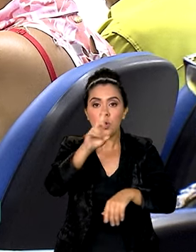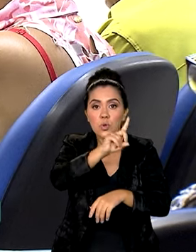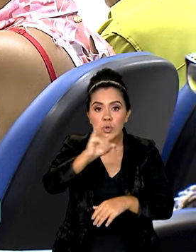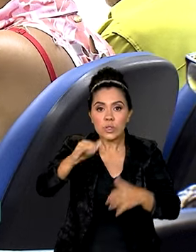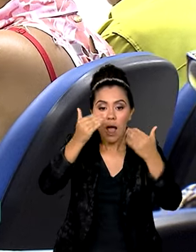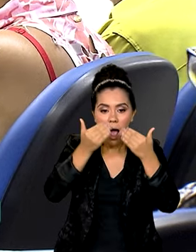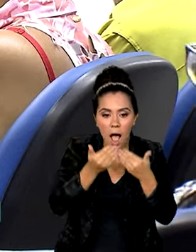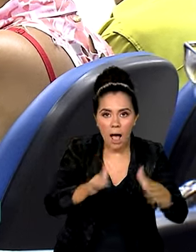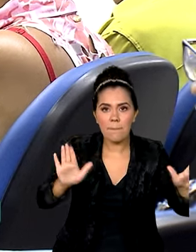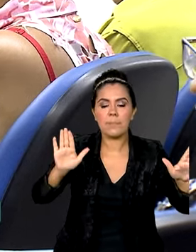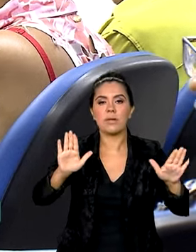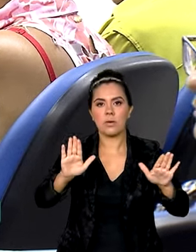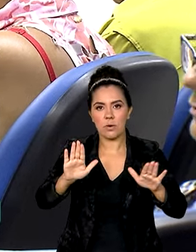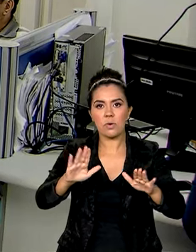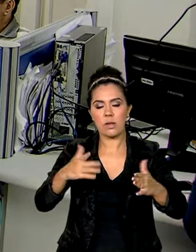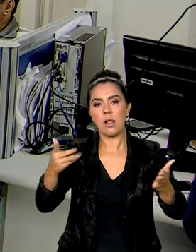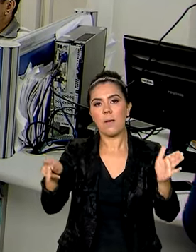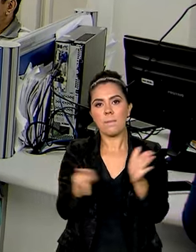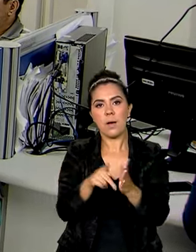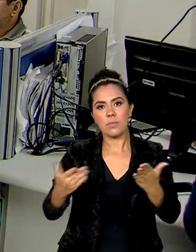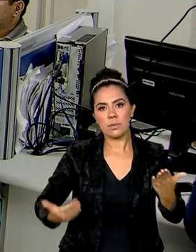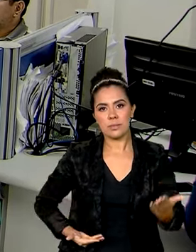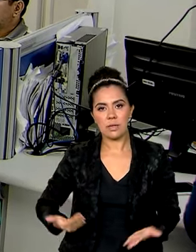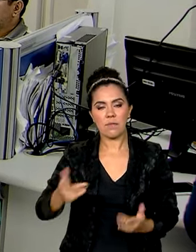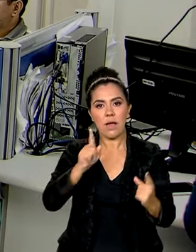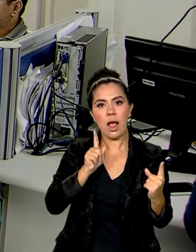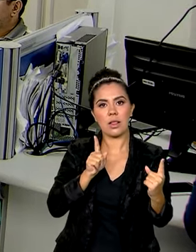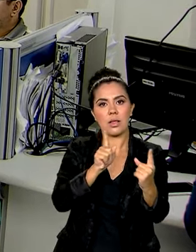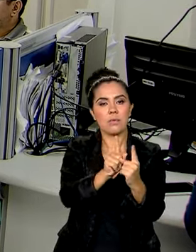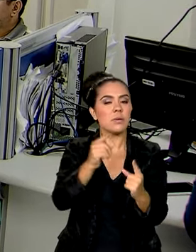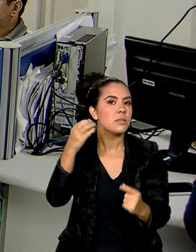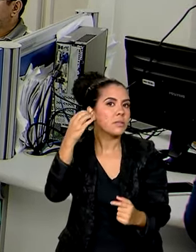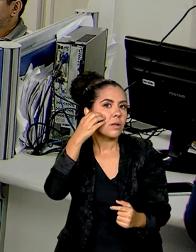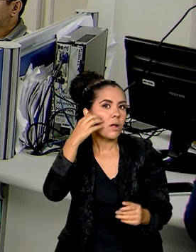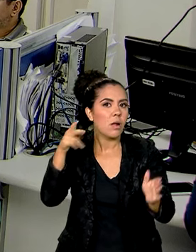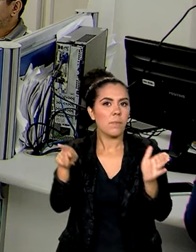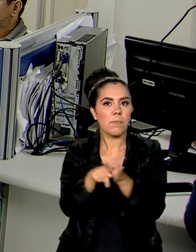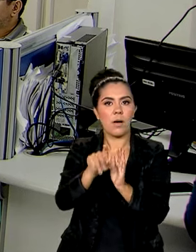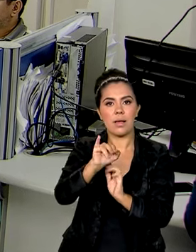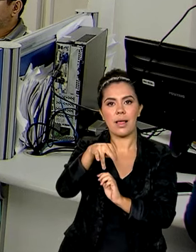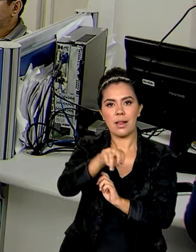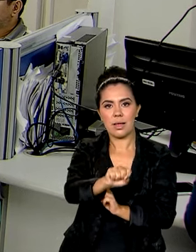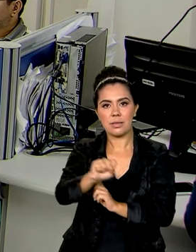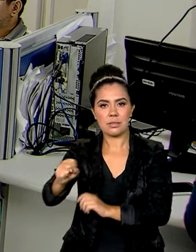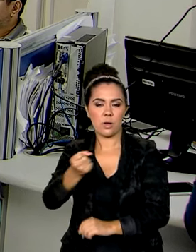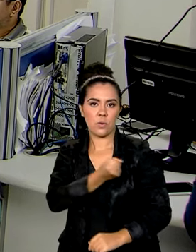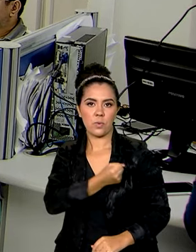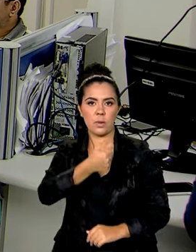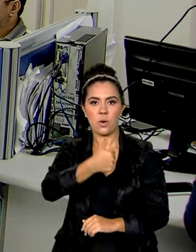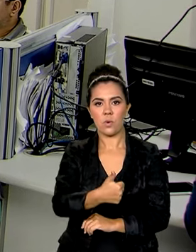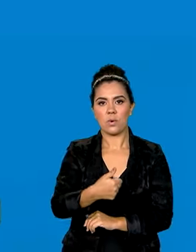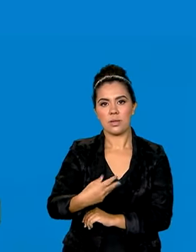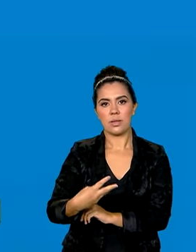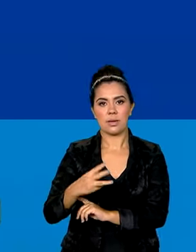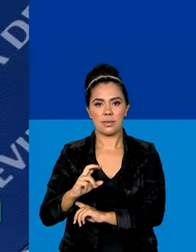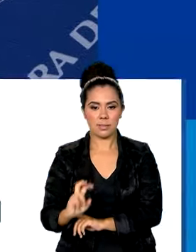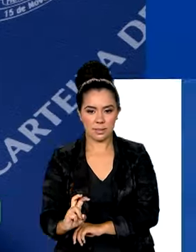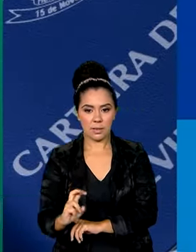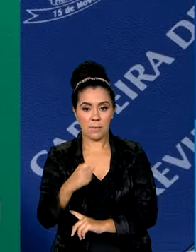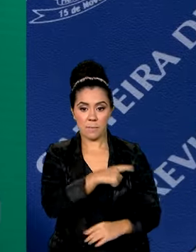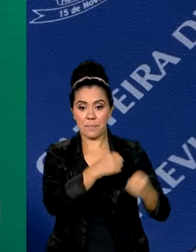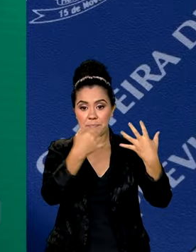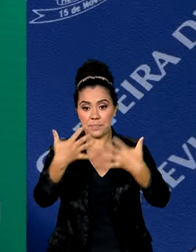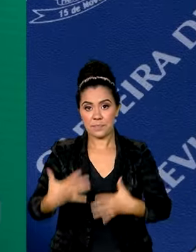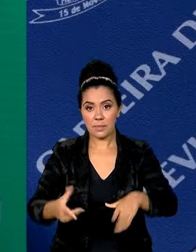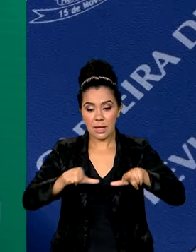do protocolo, pelo serviço de atendimento telefônico do INSS, o 135. O